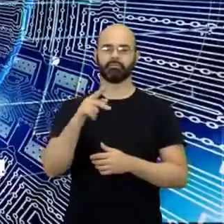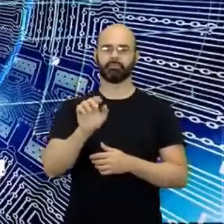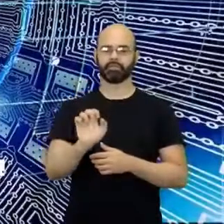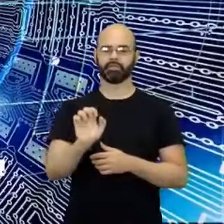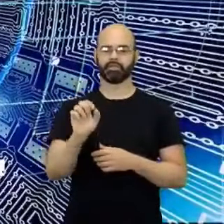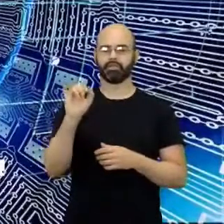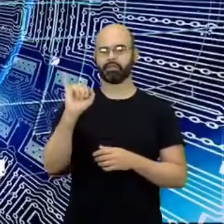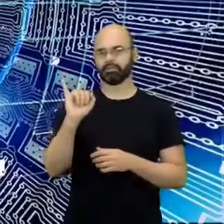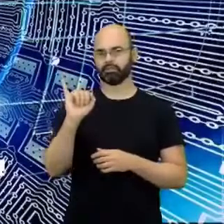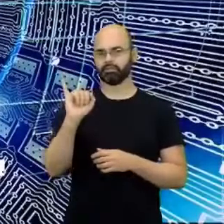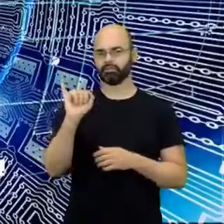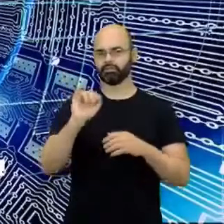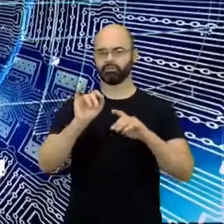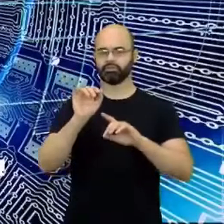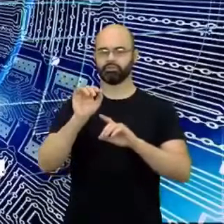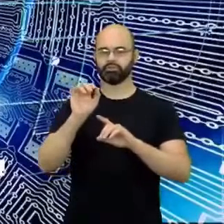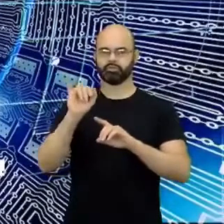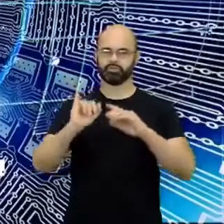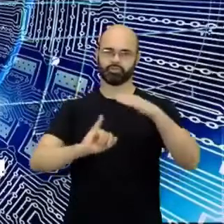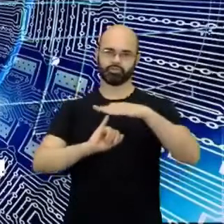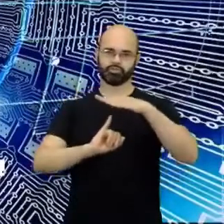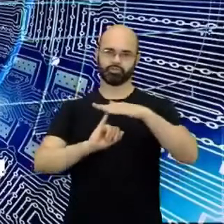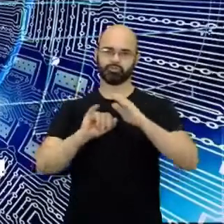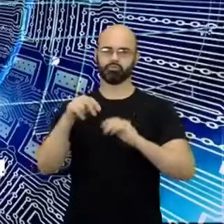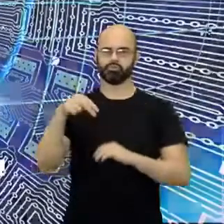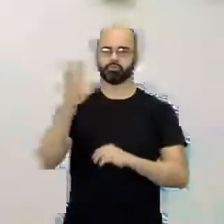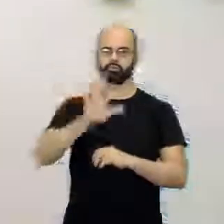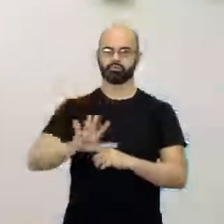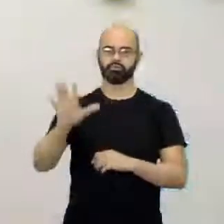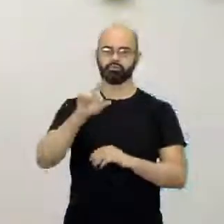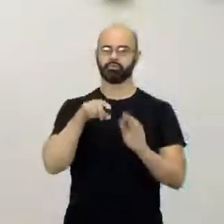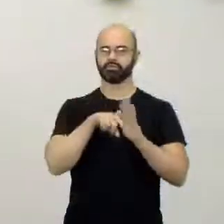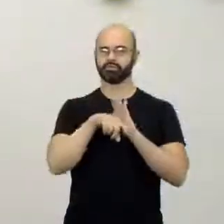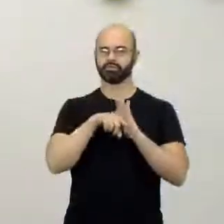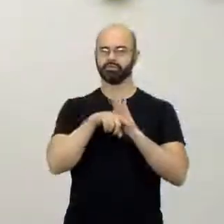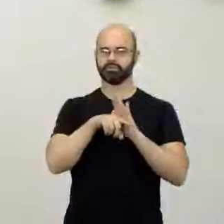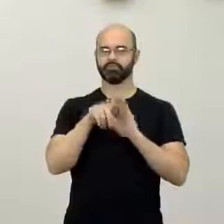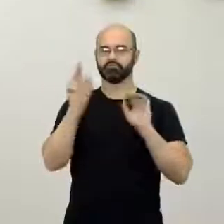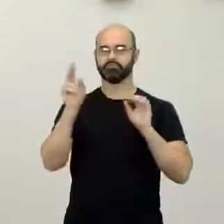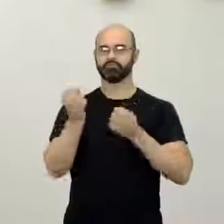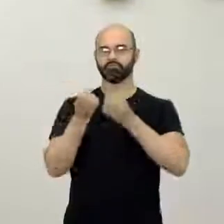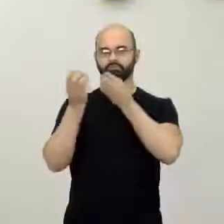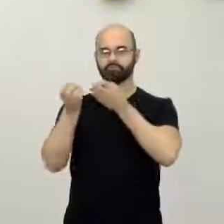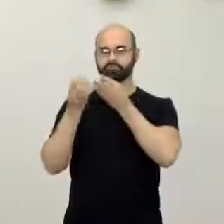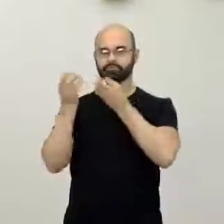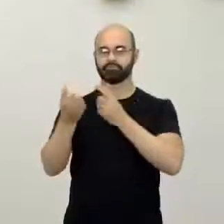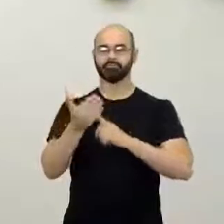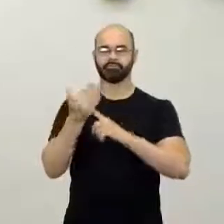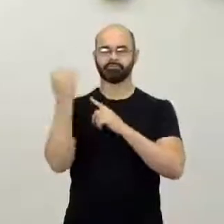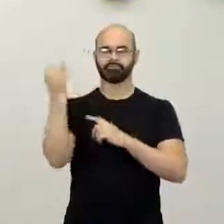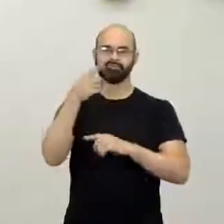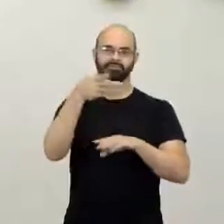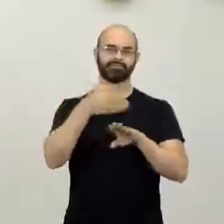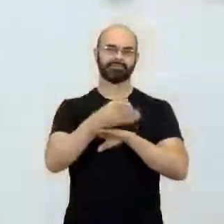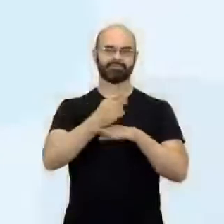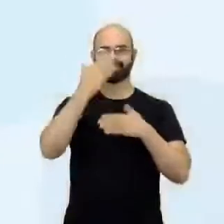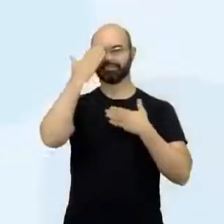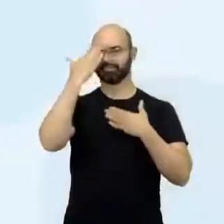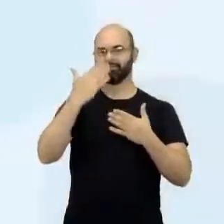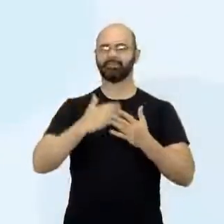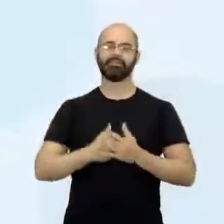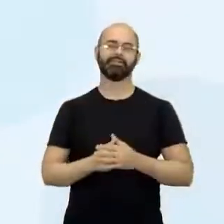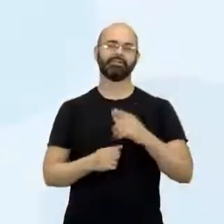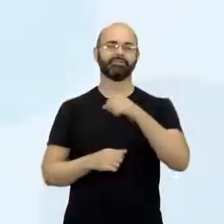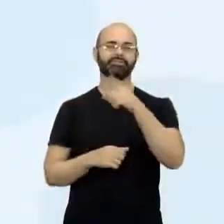aí Nacional de Pesquisas, que aí tem bastante informação para vocês sobre tecnologia. Obrigado aí pela participação, valeu aí